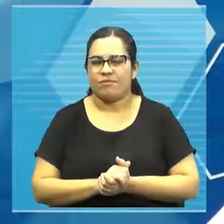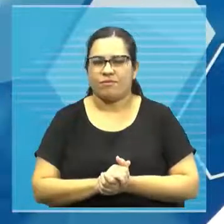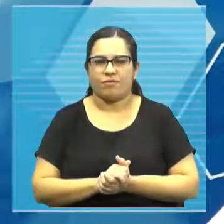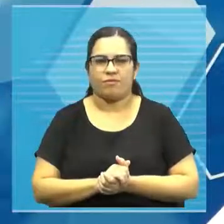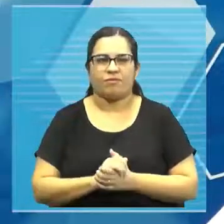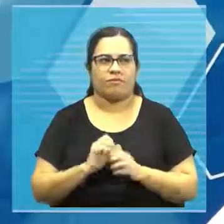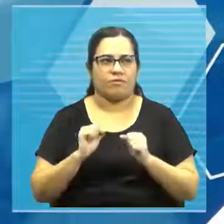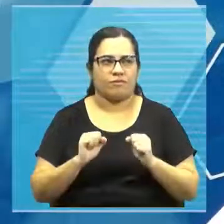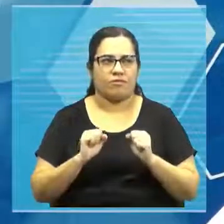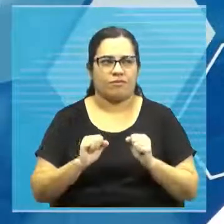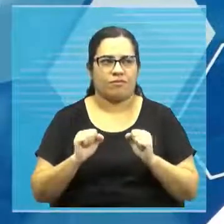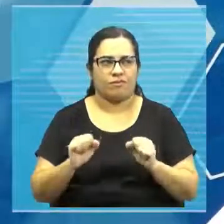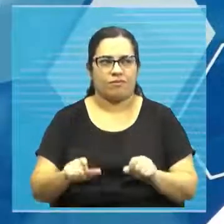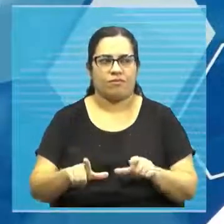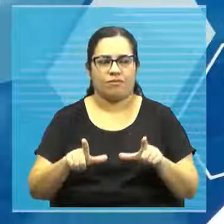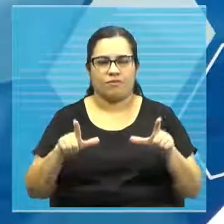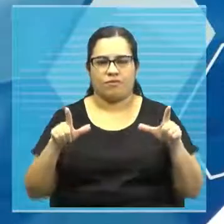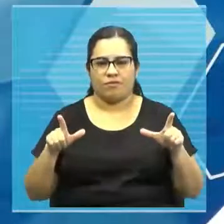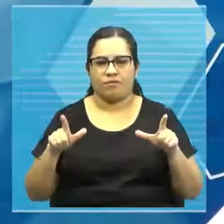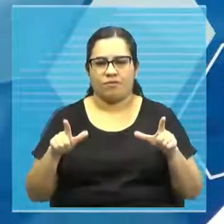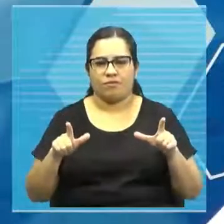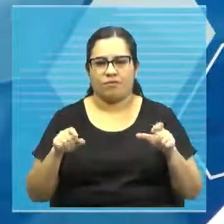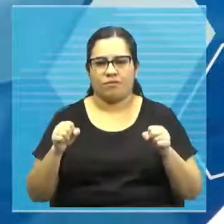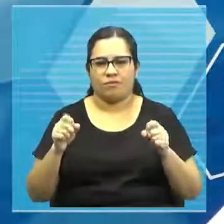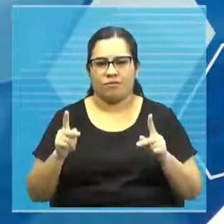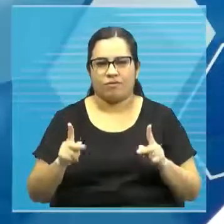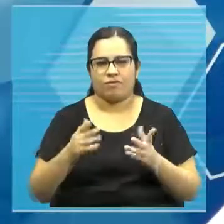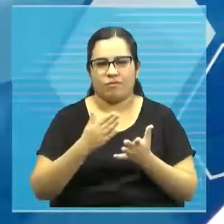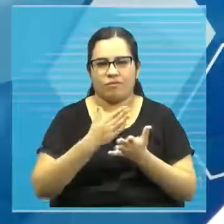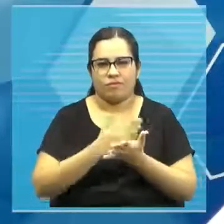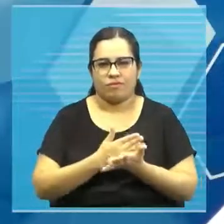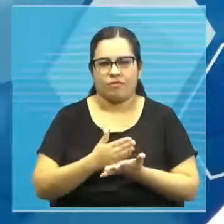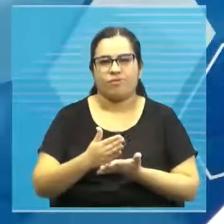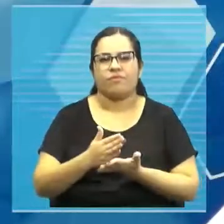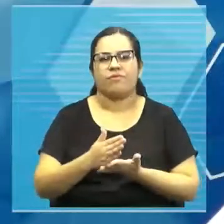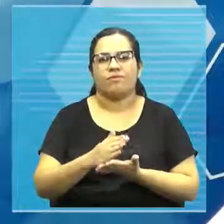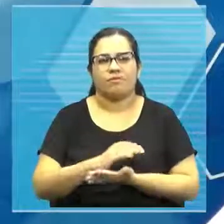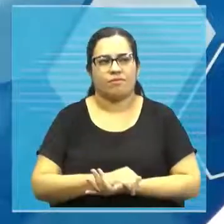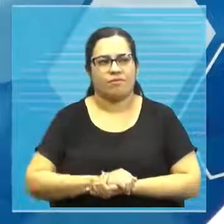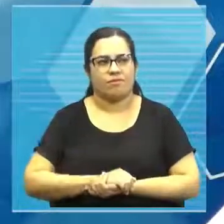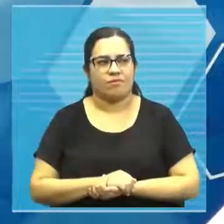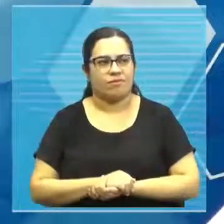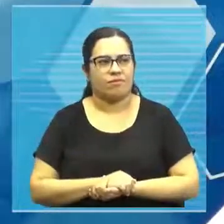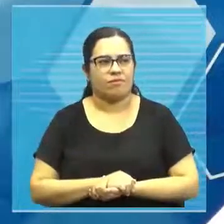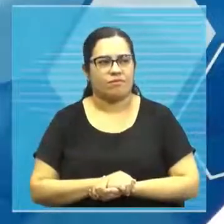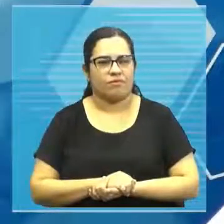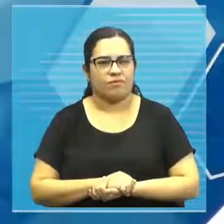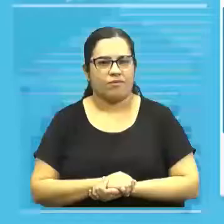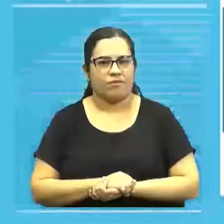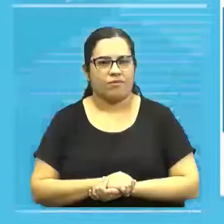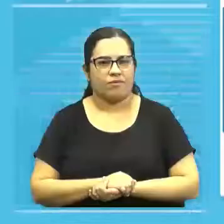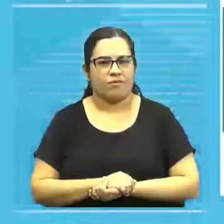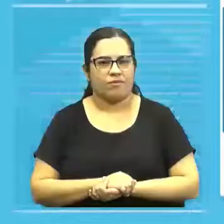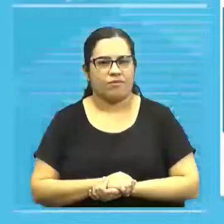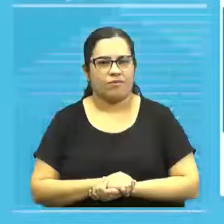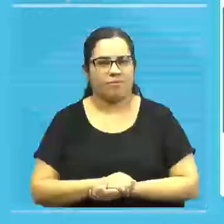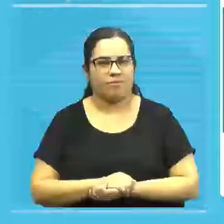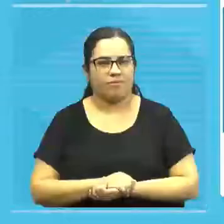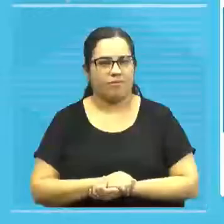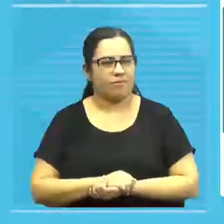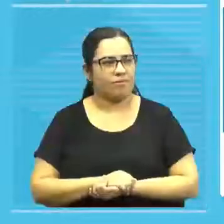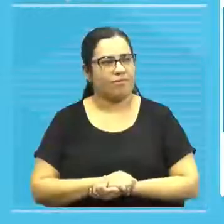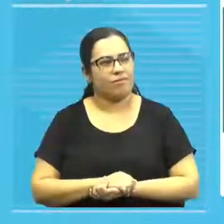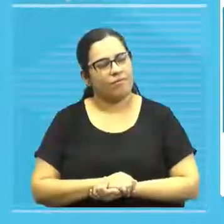pode botar o slide toda aí na tela para gente começar a trabalhar deixa o calibrar aqui minha canetinha Mágica